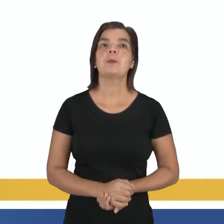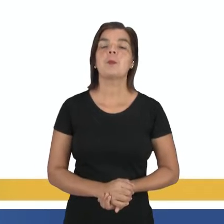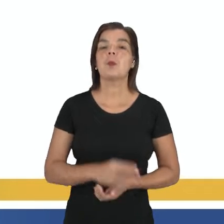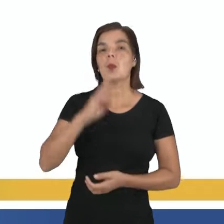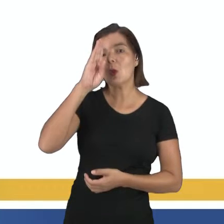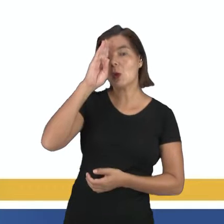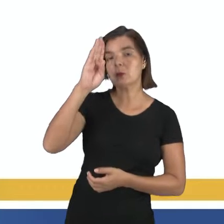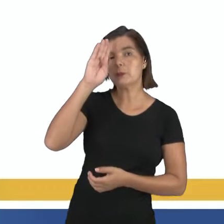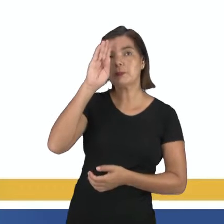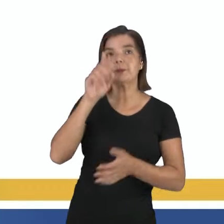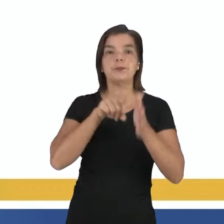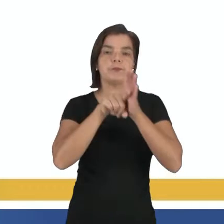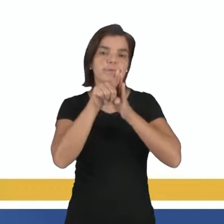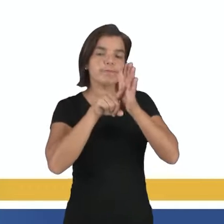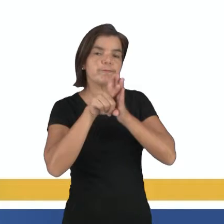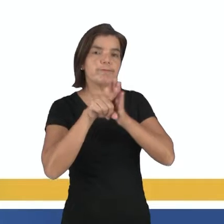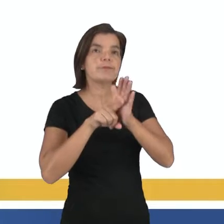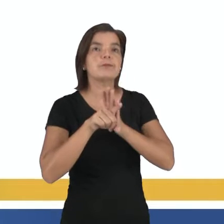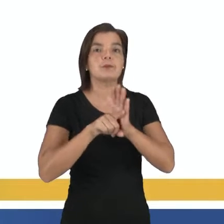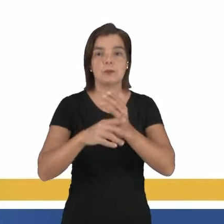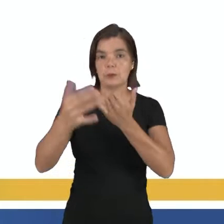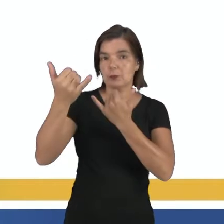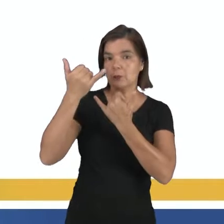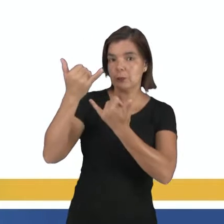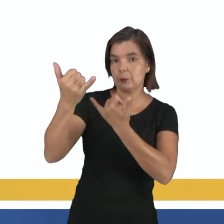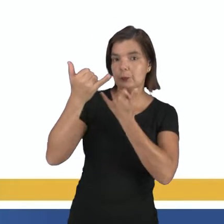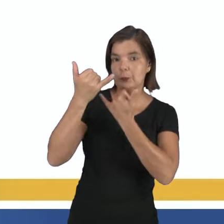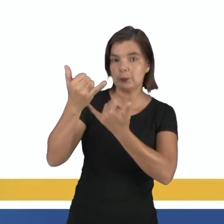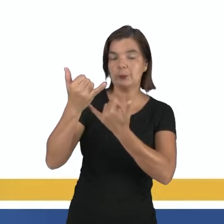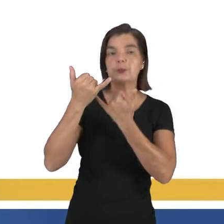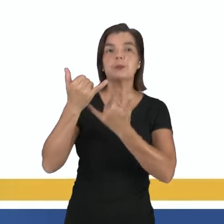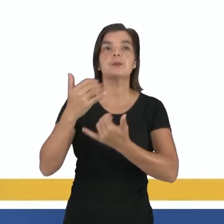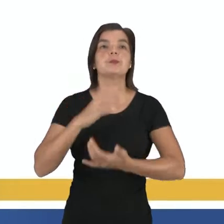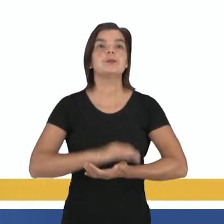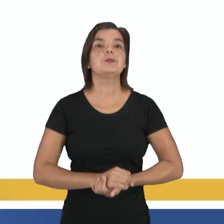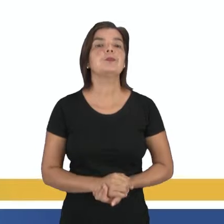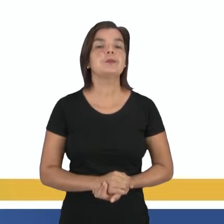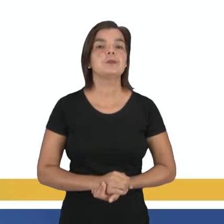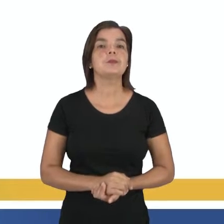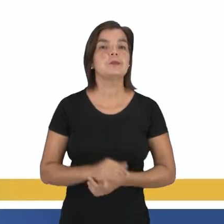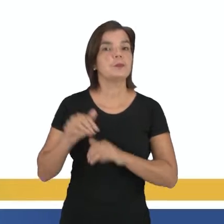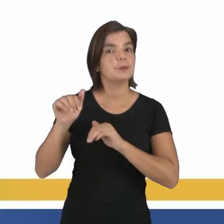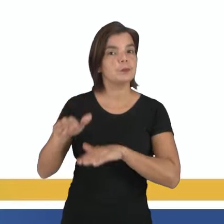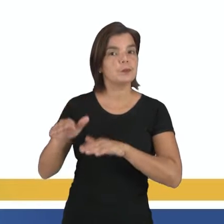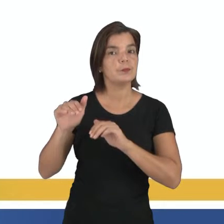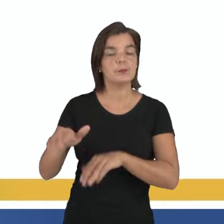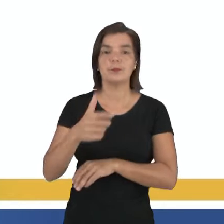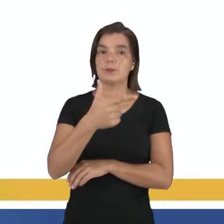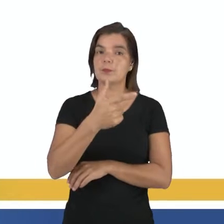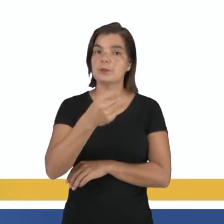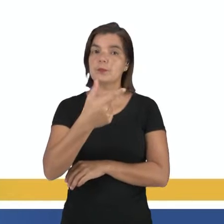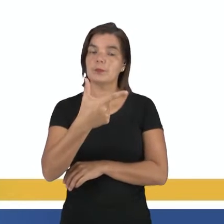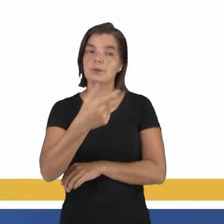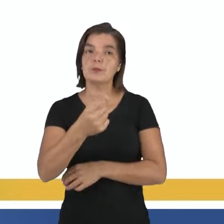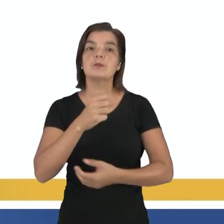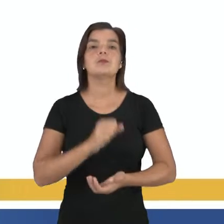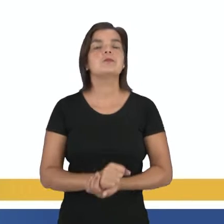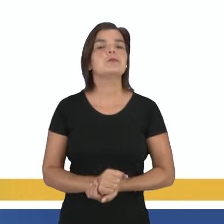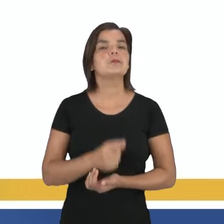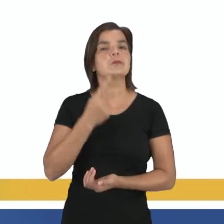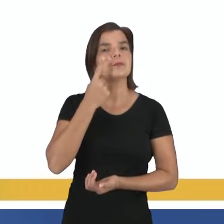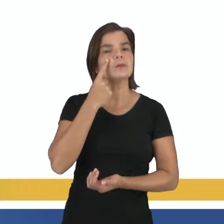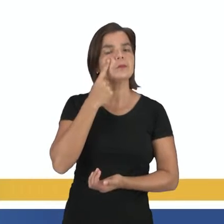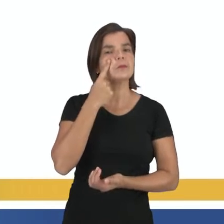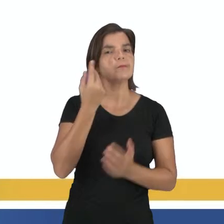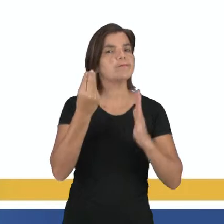Entre os principais destaques da pesquisa, que foi divulgado até setembro de 2020, e a gente